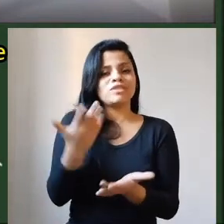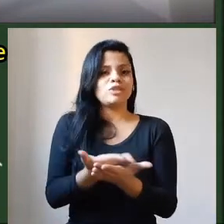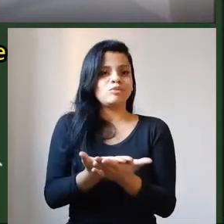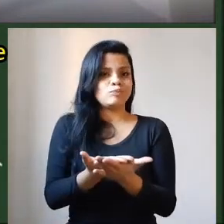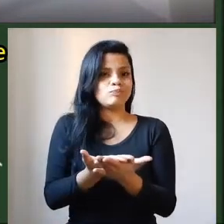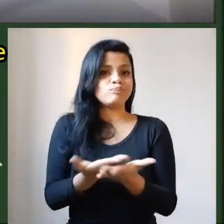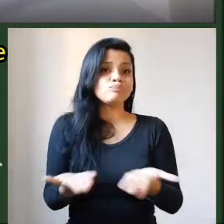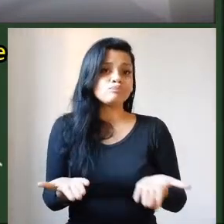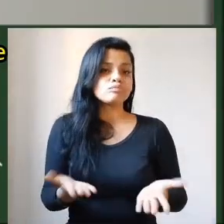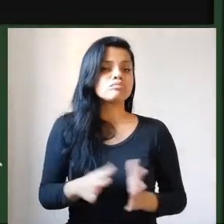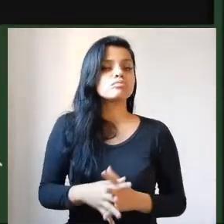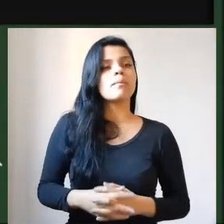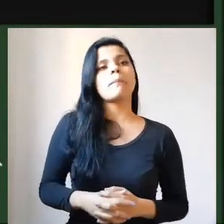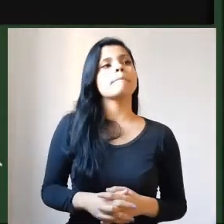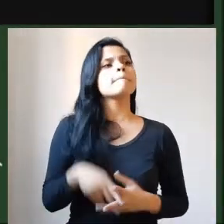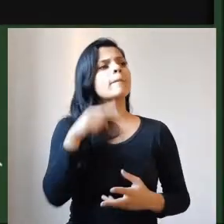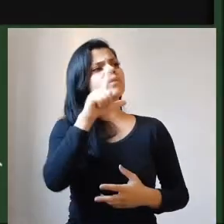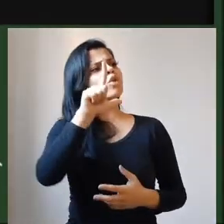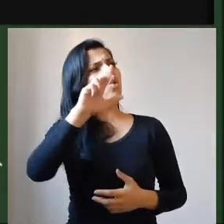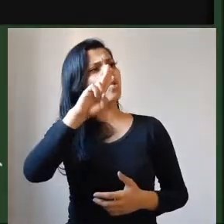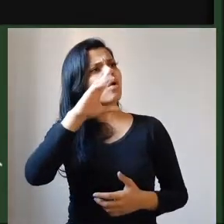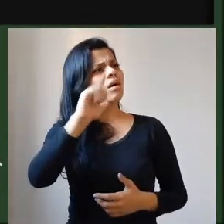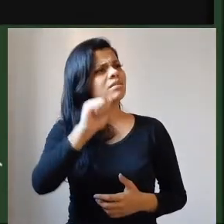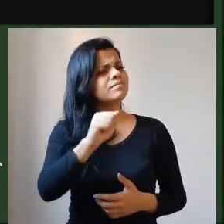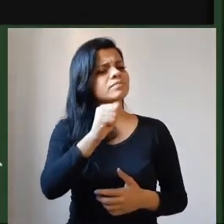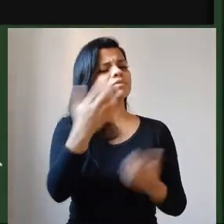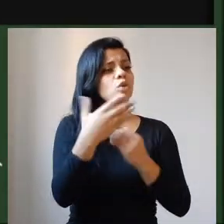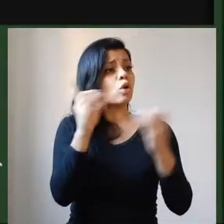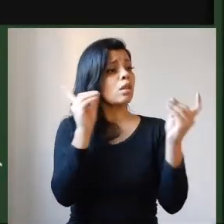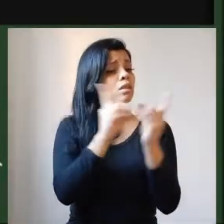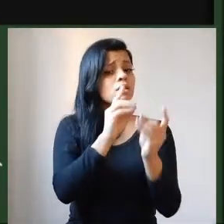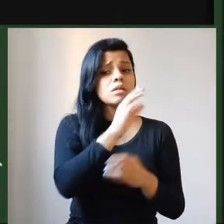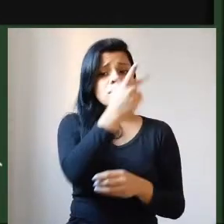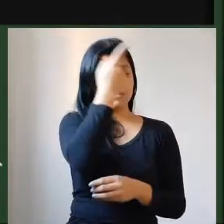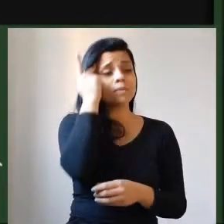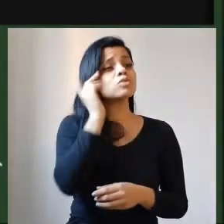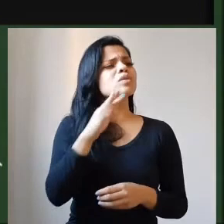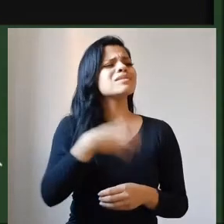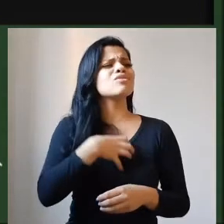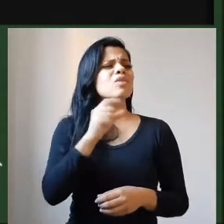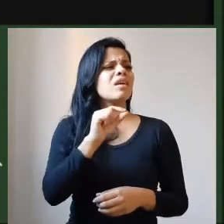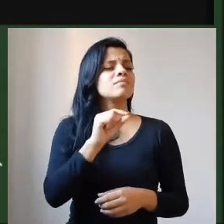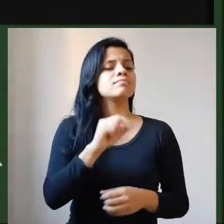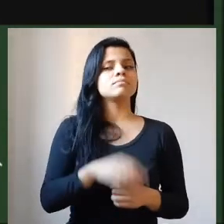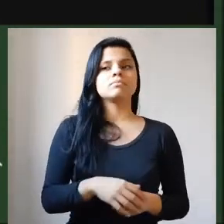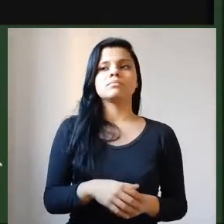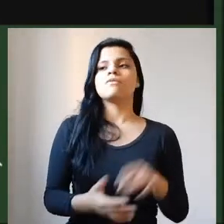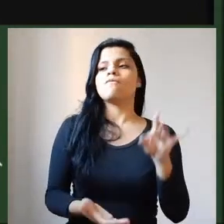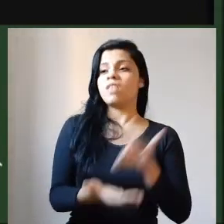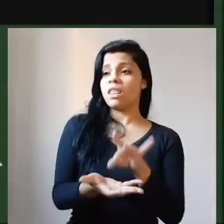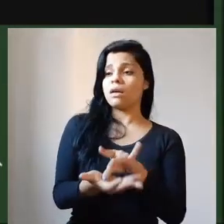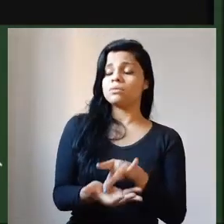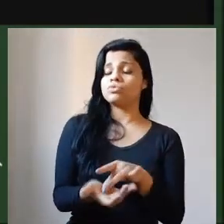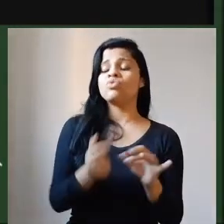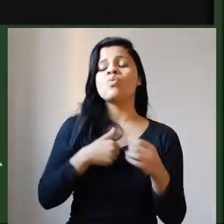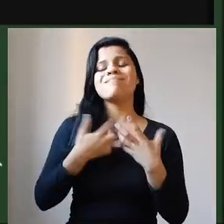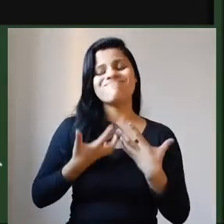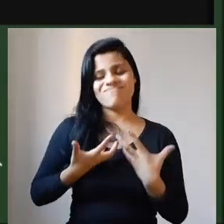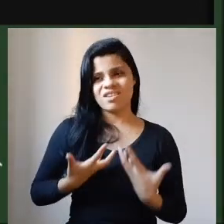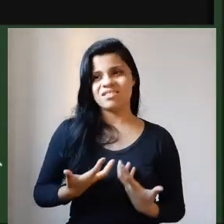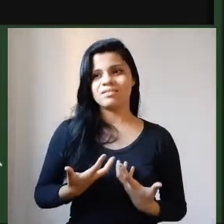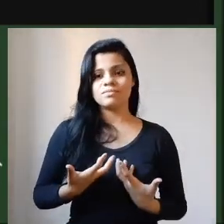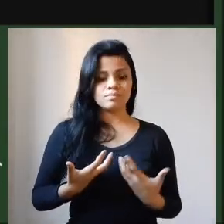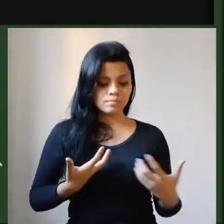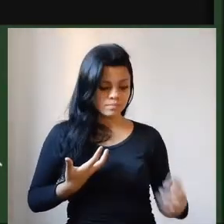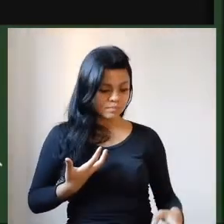pacientes que buscam o serviço? Sinceramente, eu estou cansado. Eu estou há quase 3 meses direto lá,